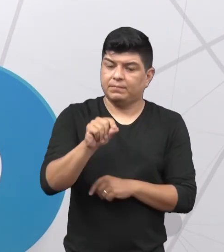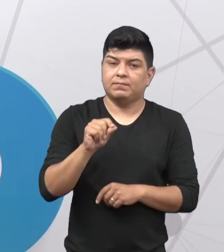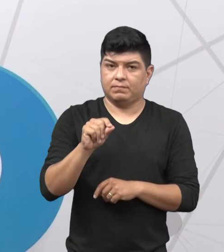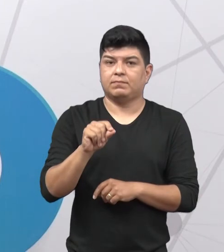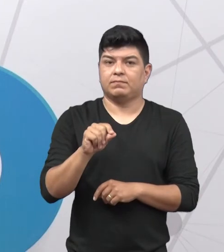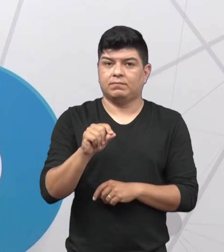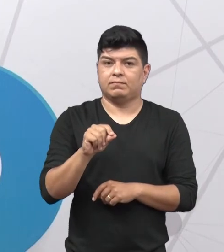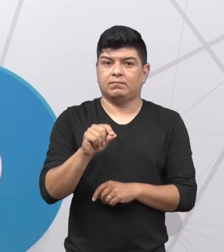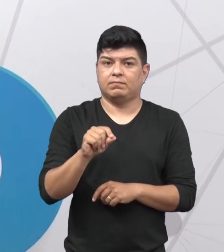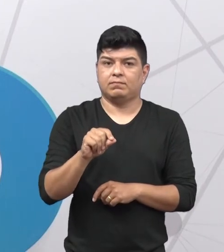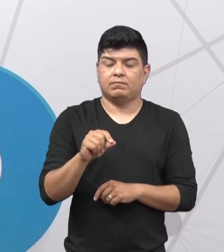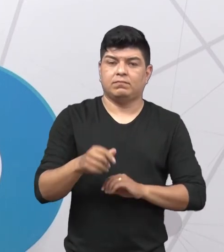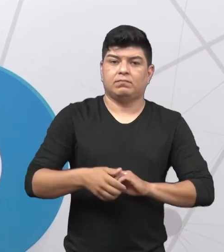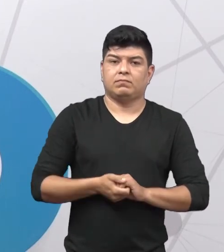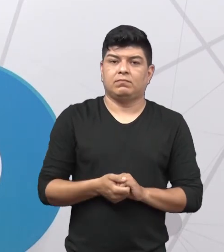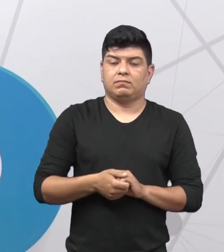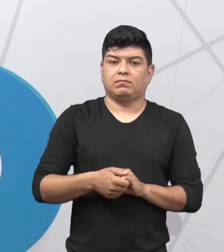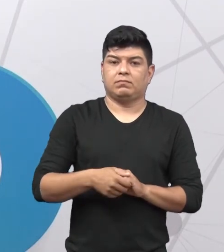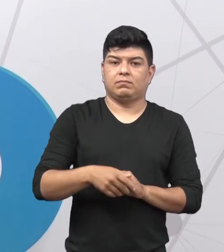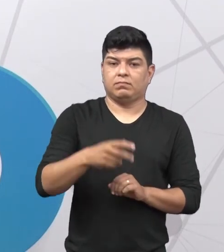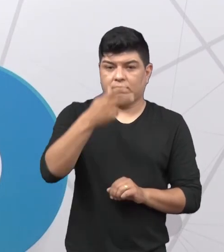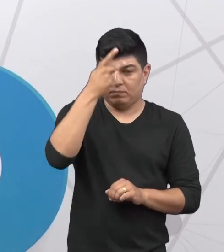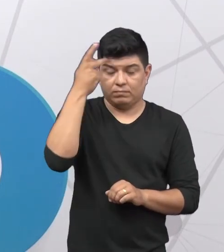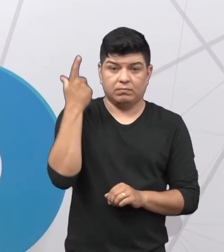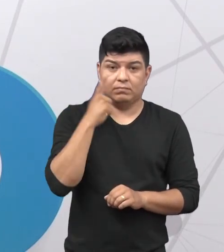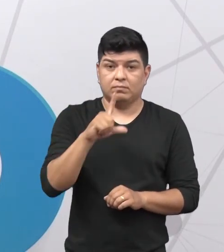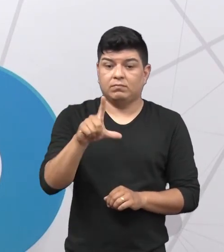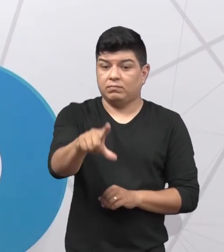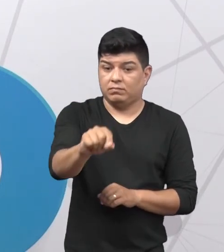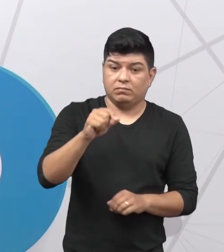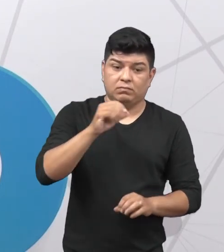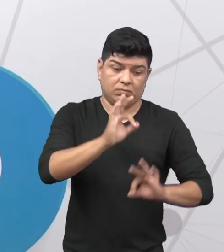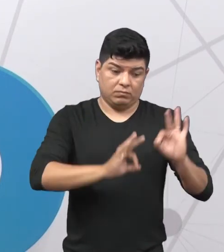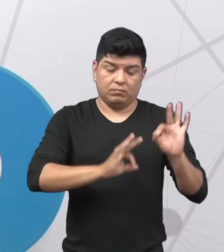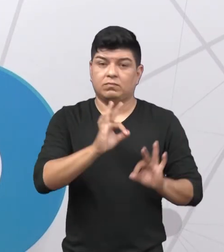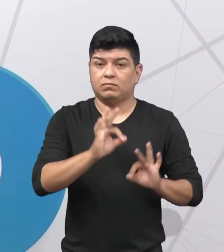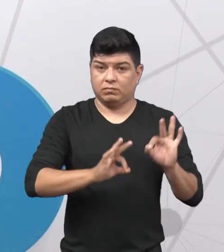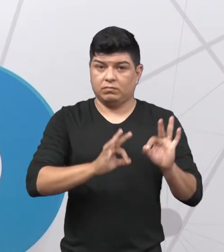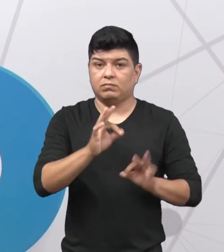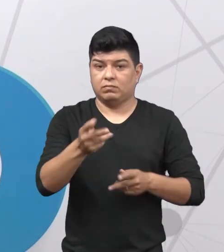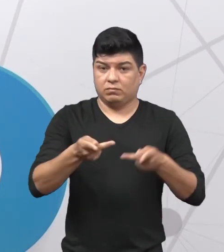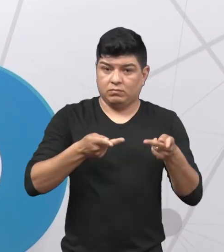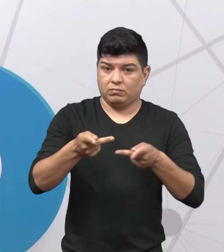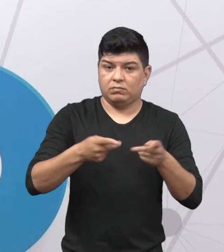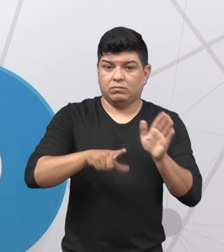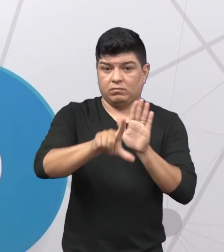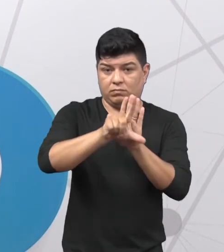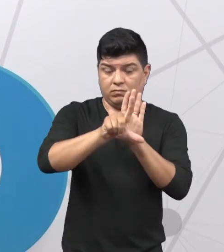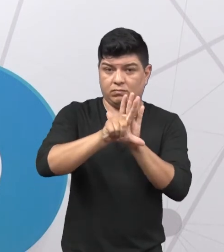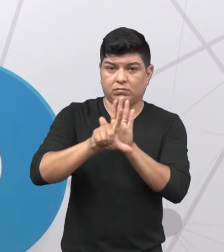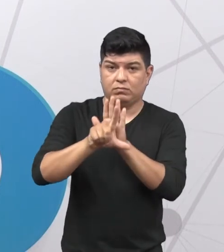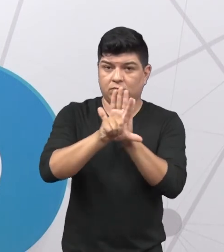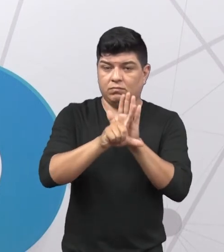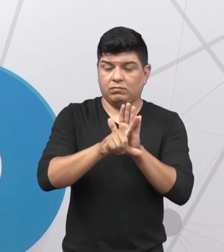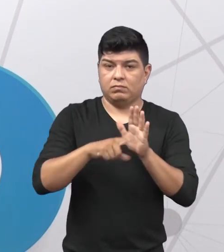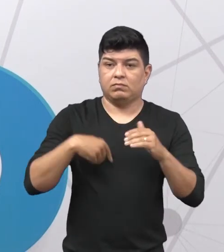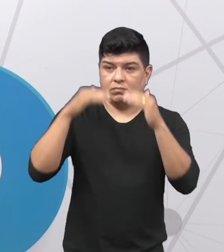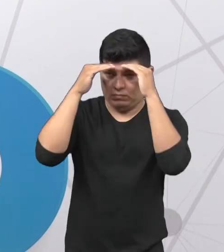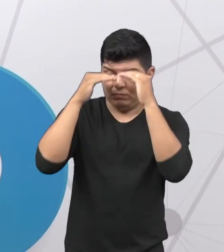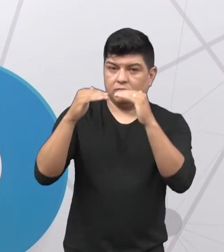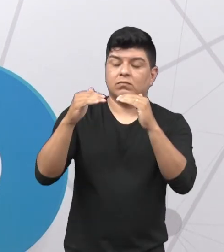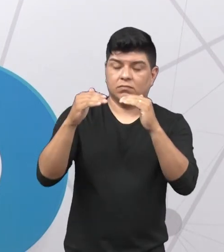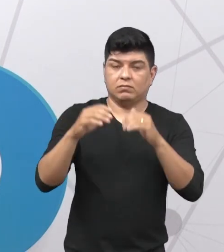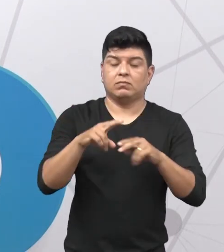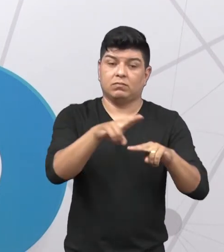os nossos representantes é que decidem, que escolhem, que elaboram e aprovam as leis que nós seguimos. Então,